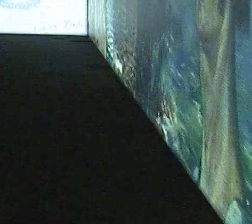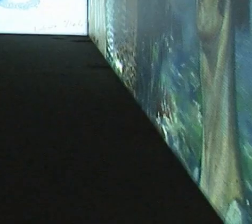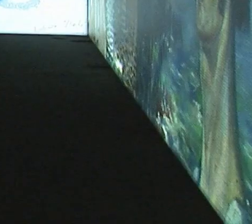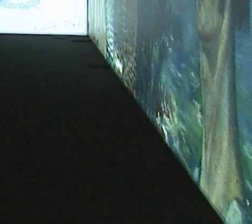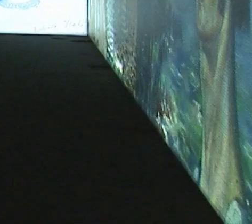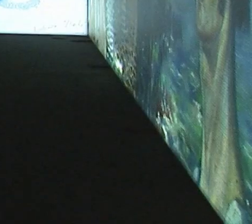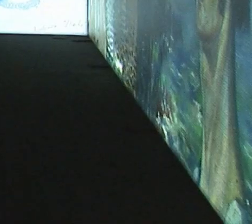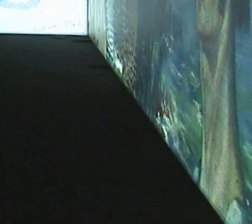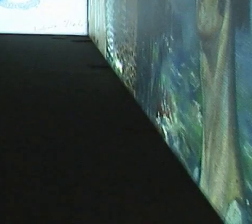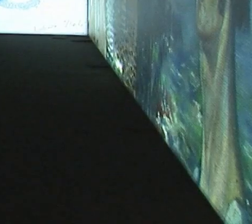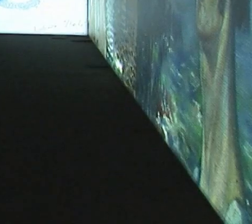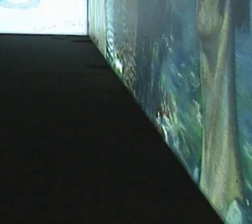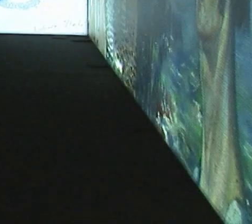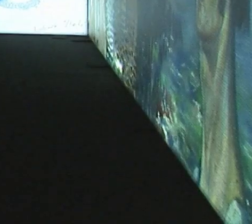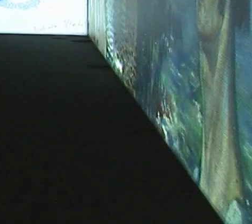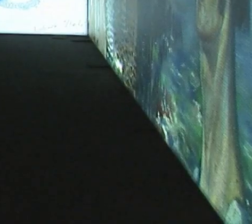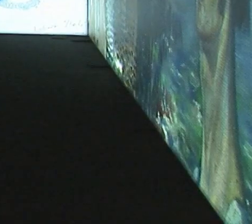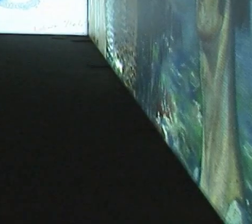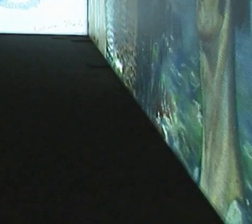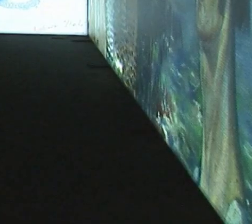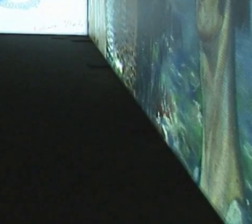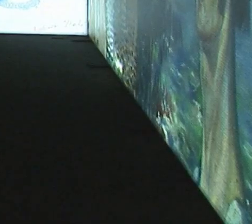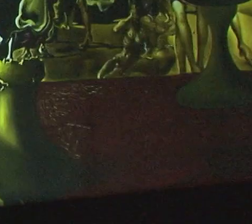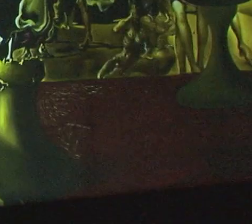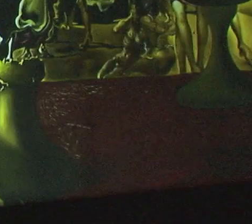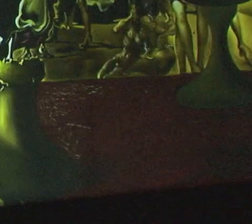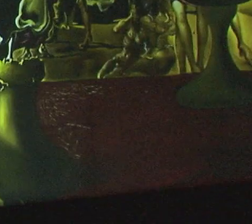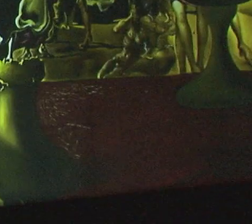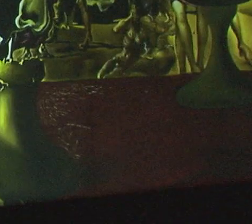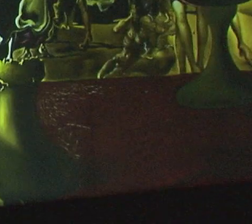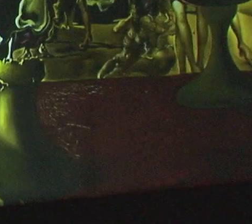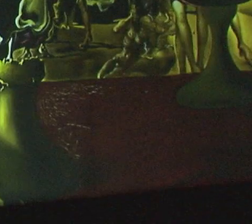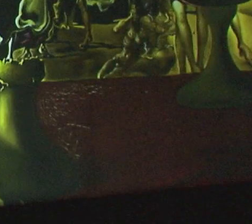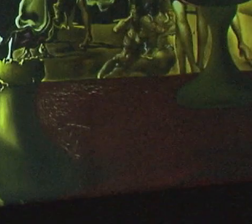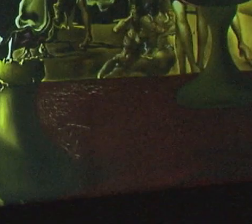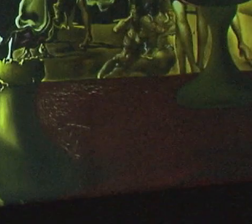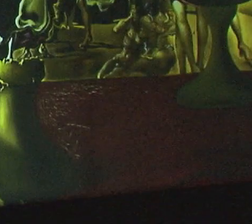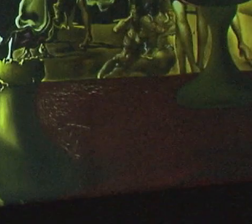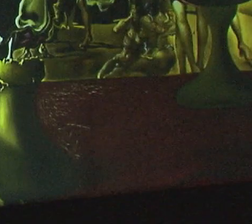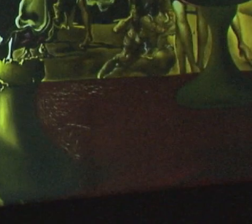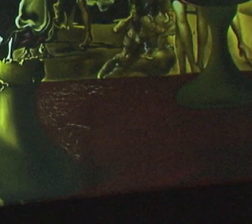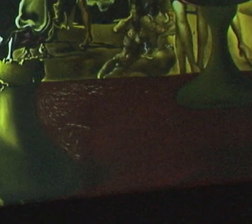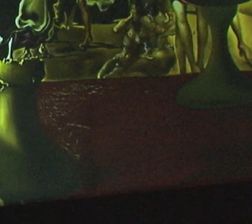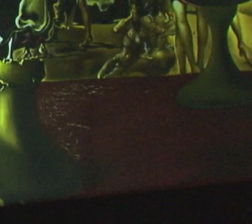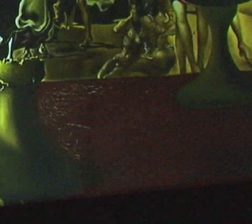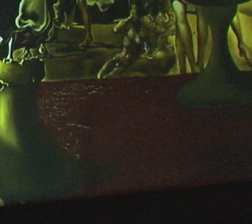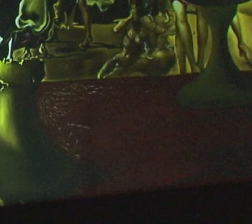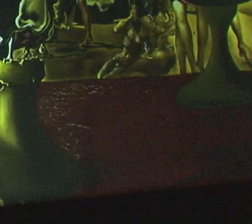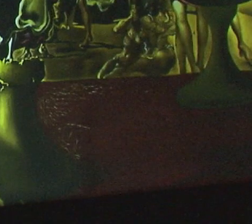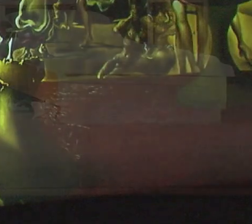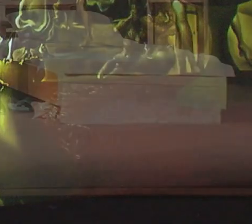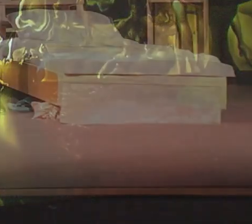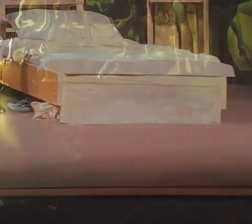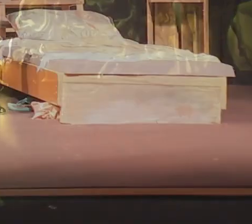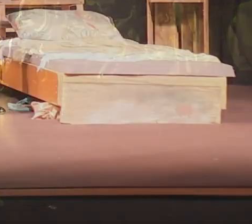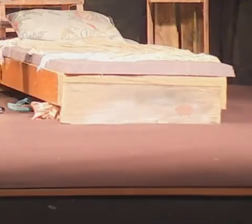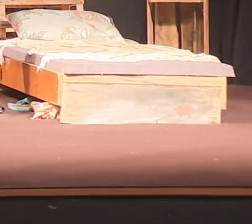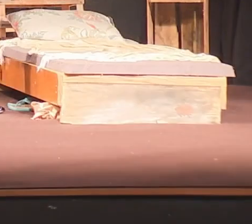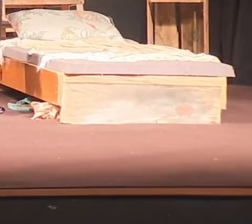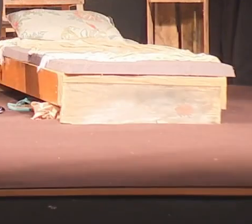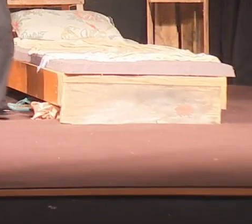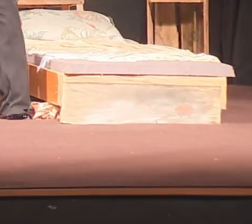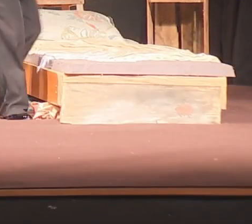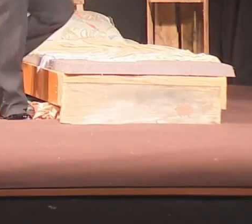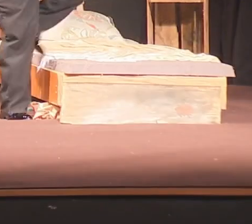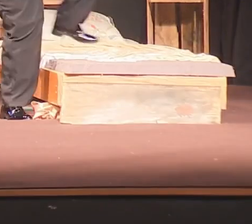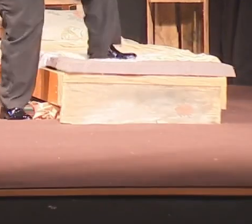arte, tendo o mesmo artista como tela,